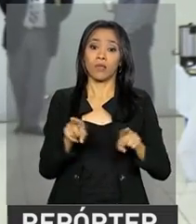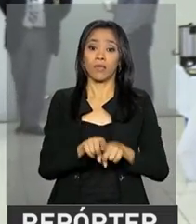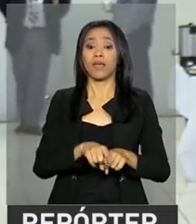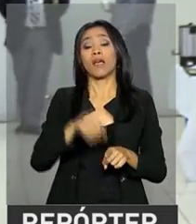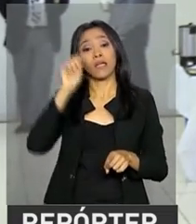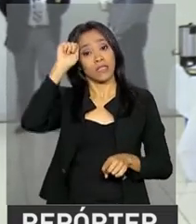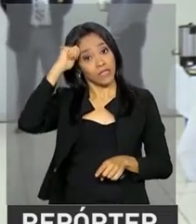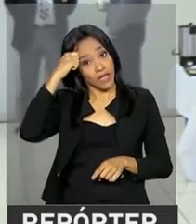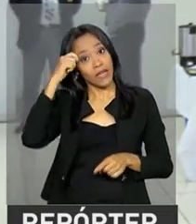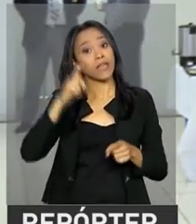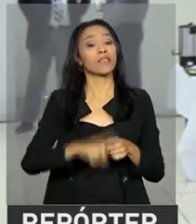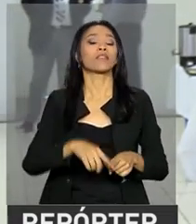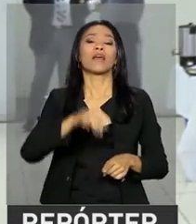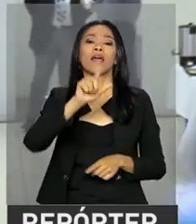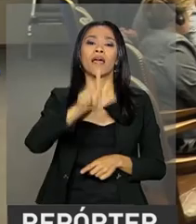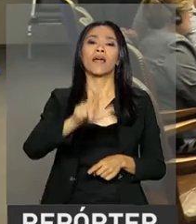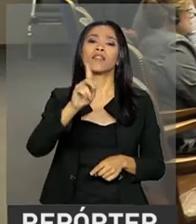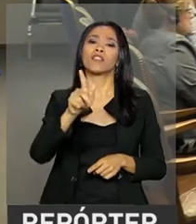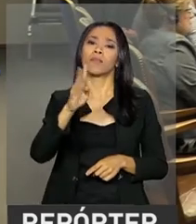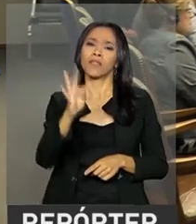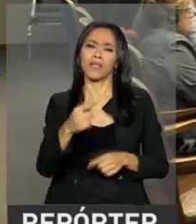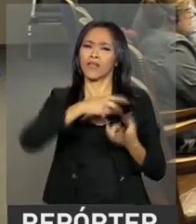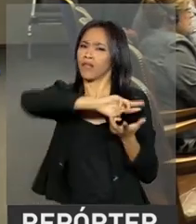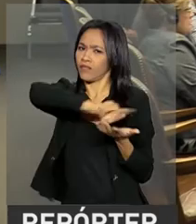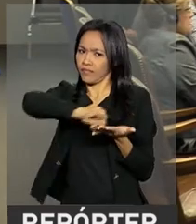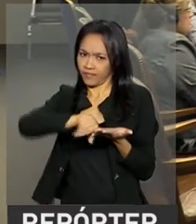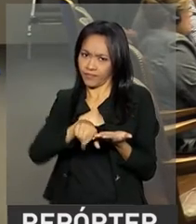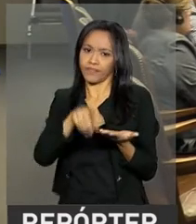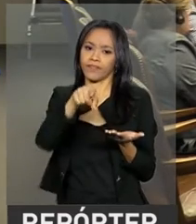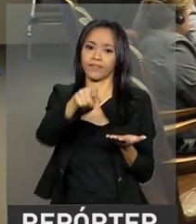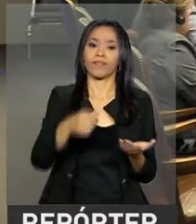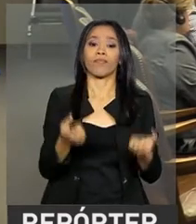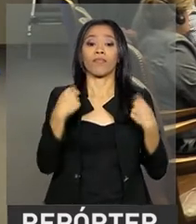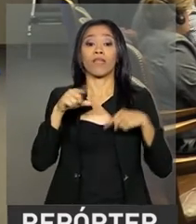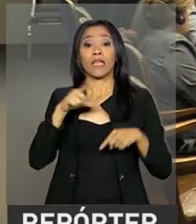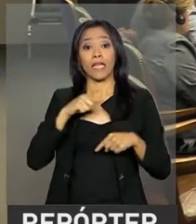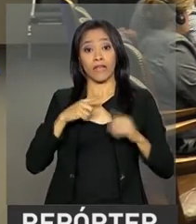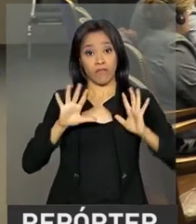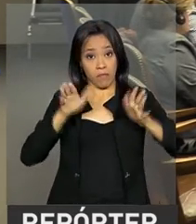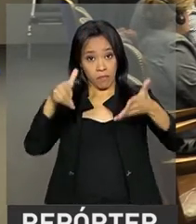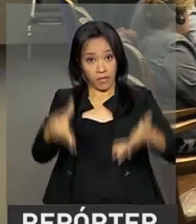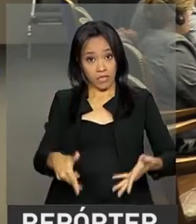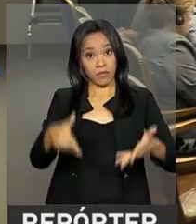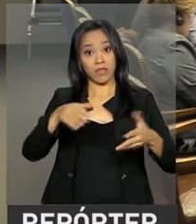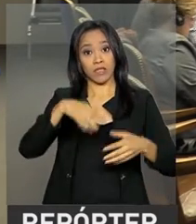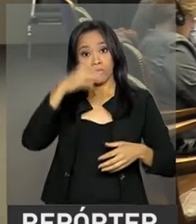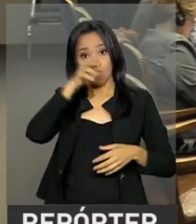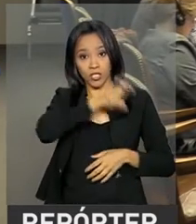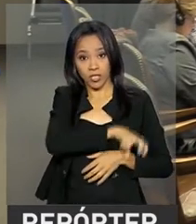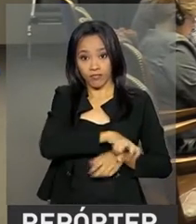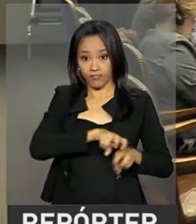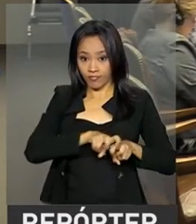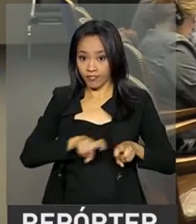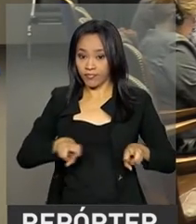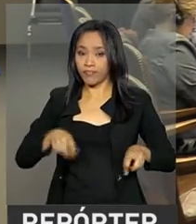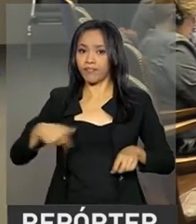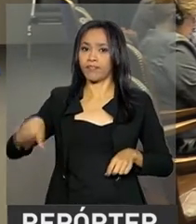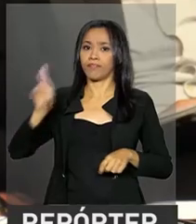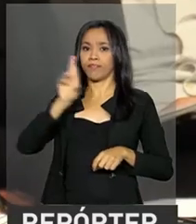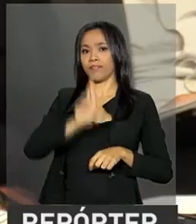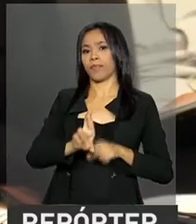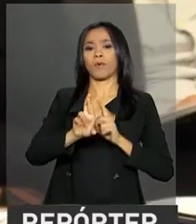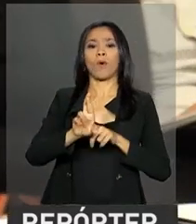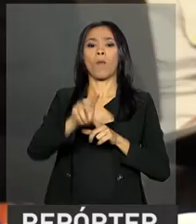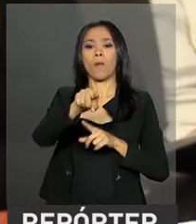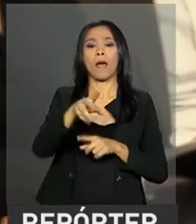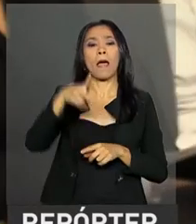as mulheres trans e travestis negras. Durante as audiências, também houve a participação de membros de organizações como a Pastoral Carcerária,